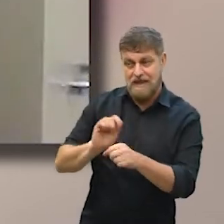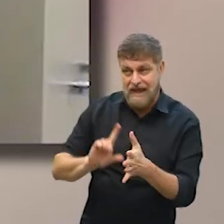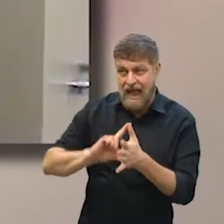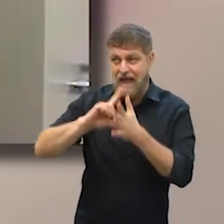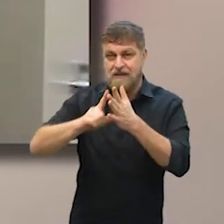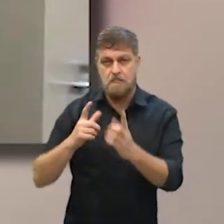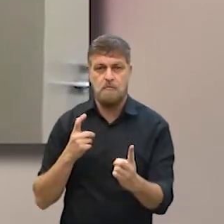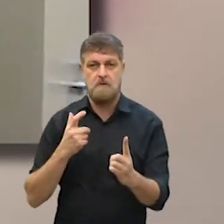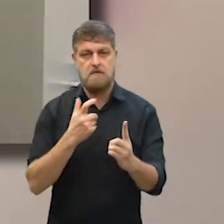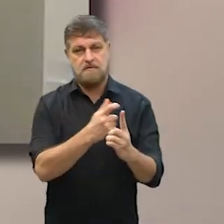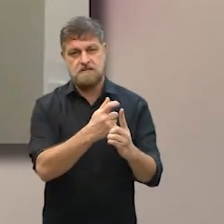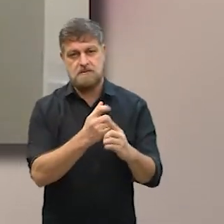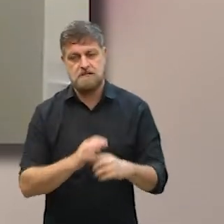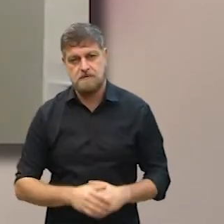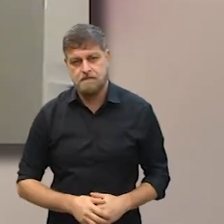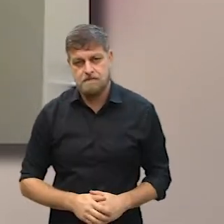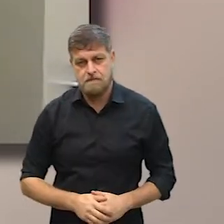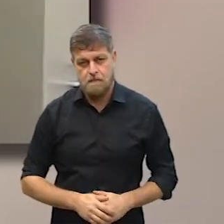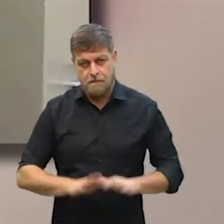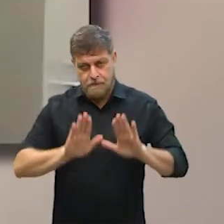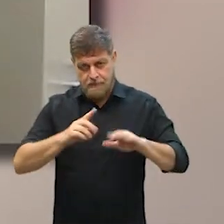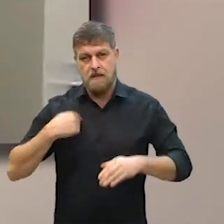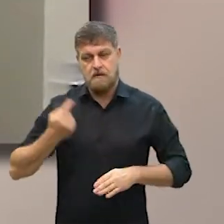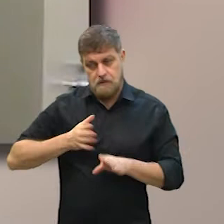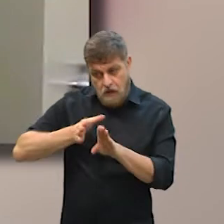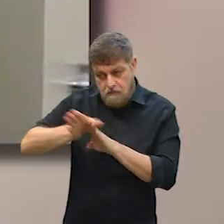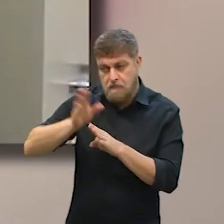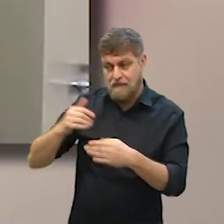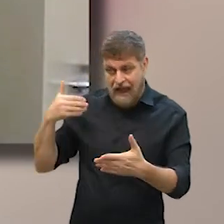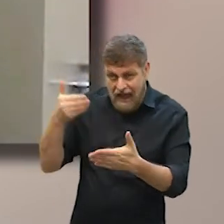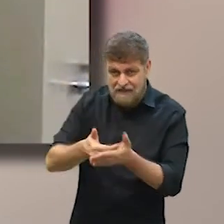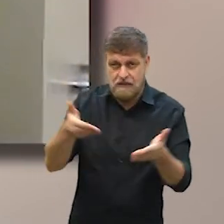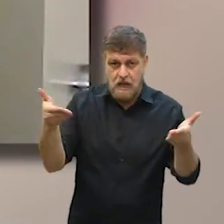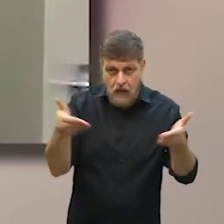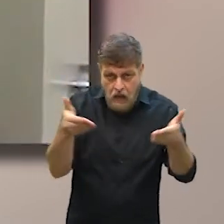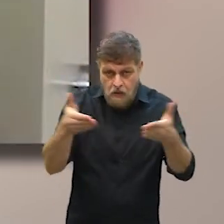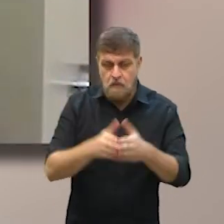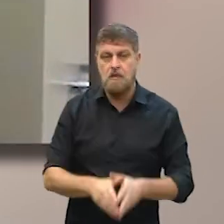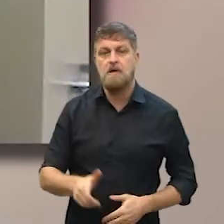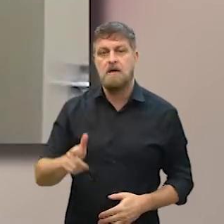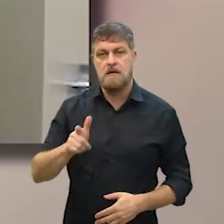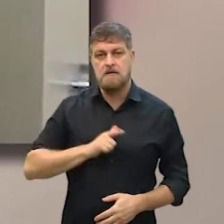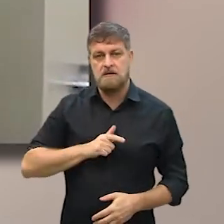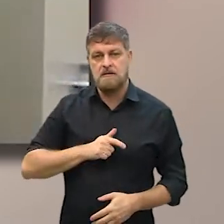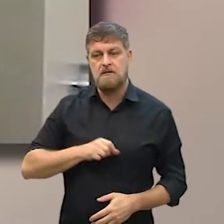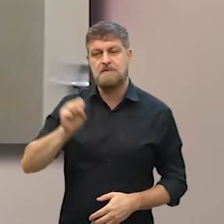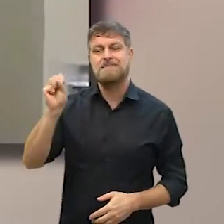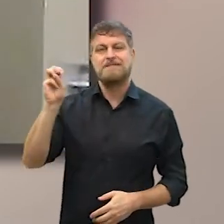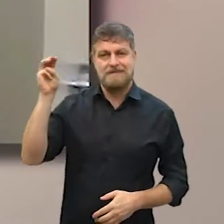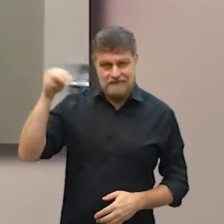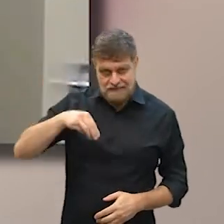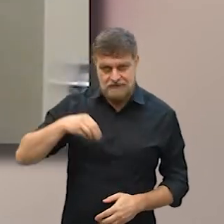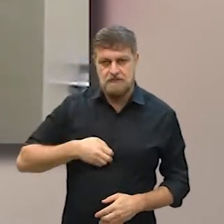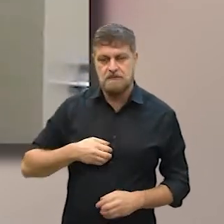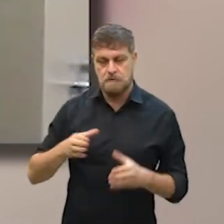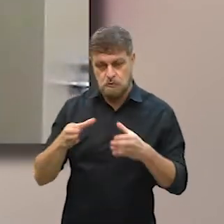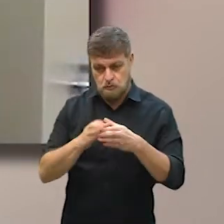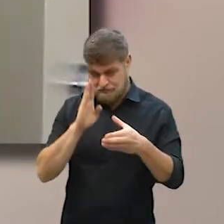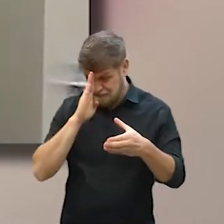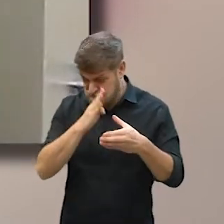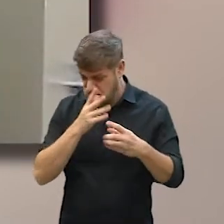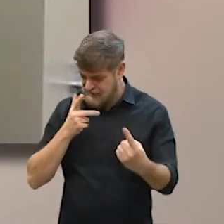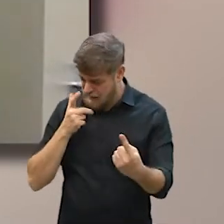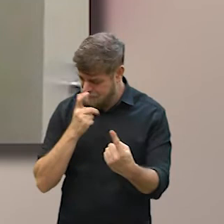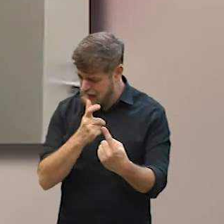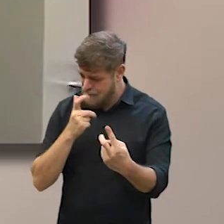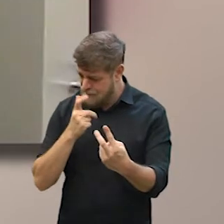o momento ideal de fazer a vacina Mas a nossa recomendação até agora em geral tem sido para estimular o